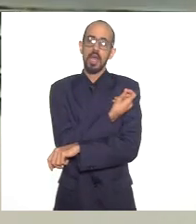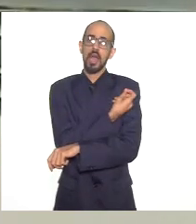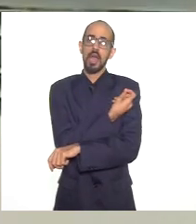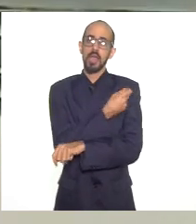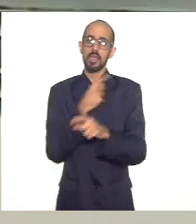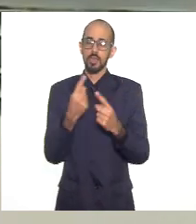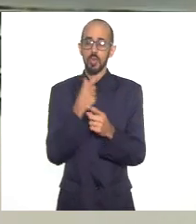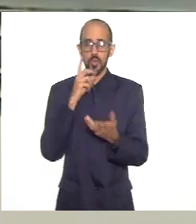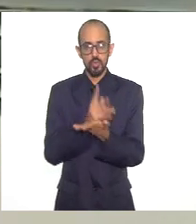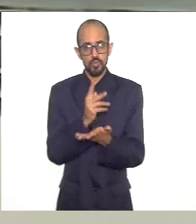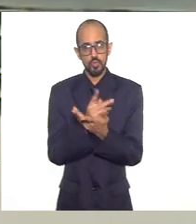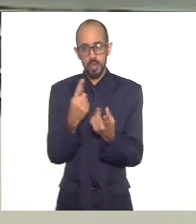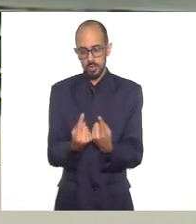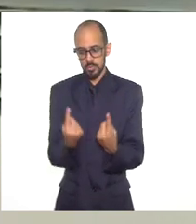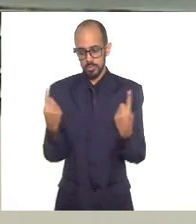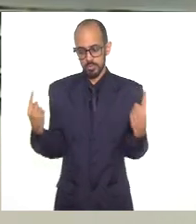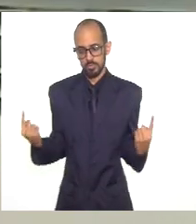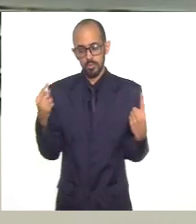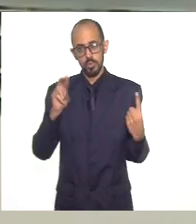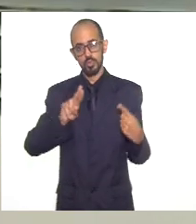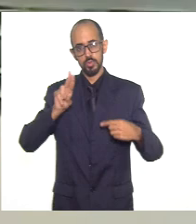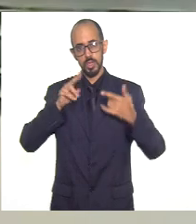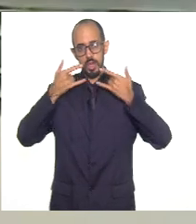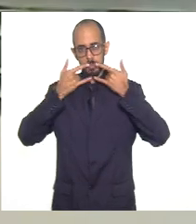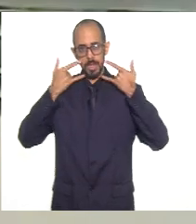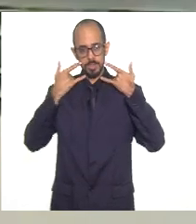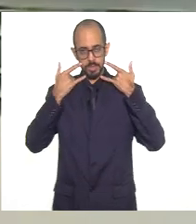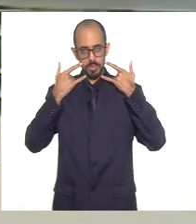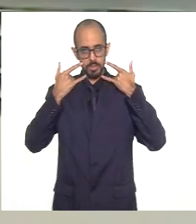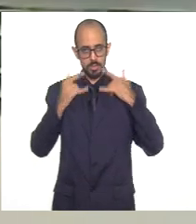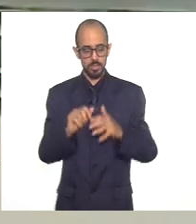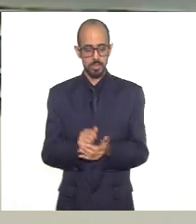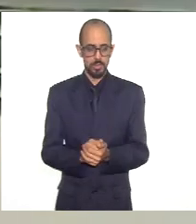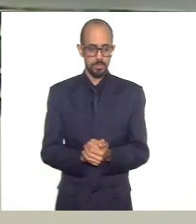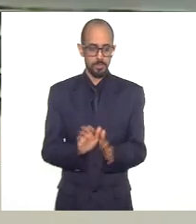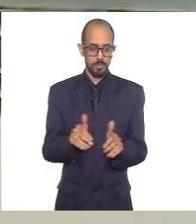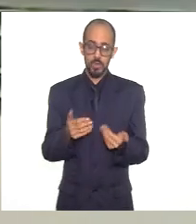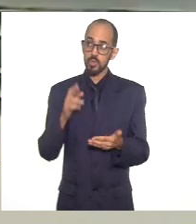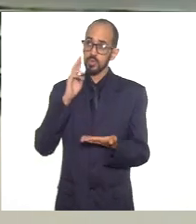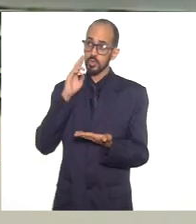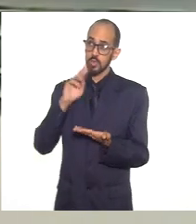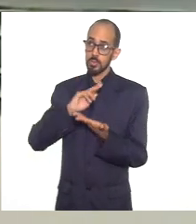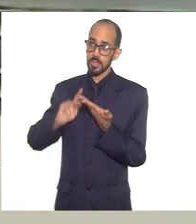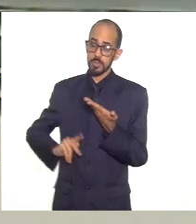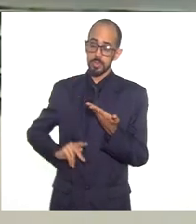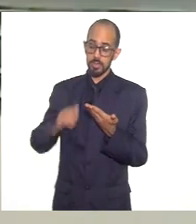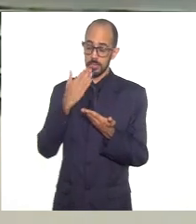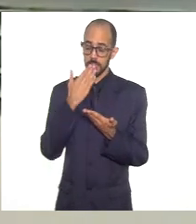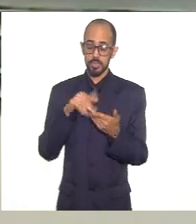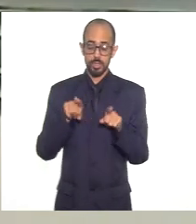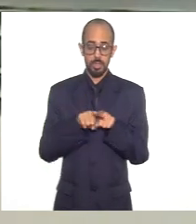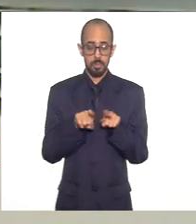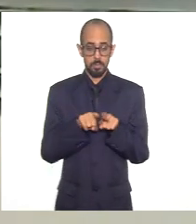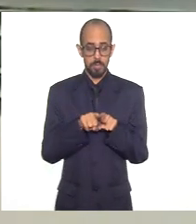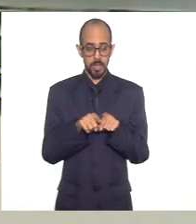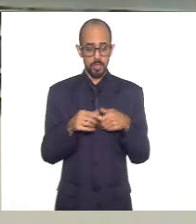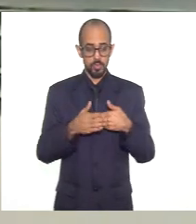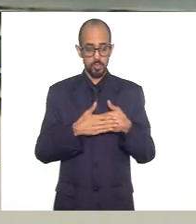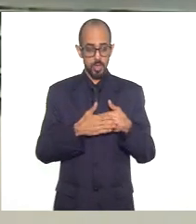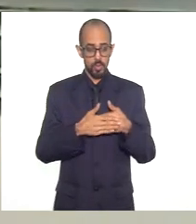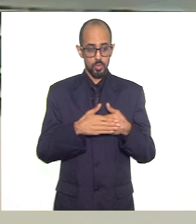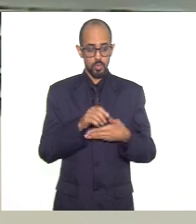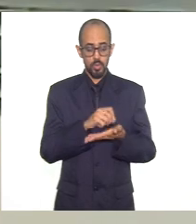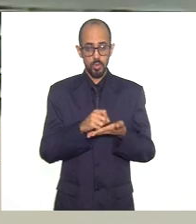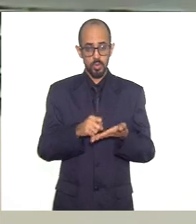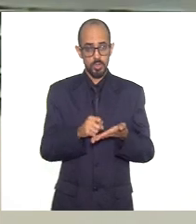uso de máscaras. Então, senhor presidente, eu ia até solicitar que os autores retirassem as suas